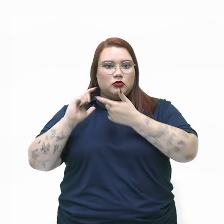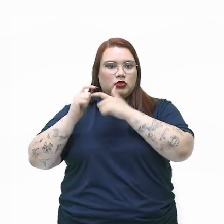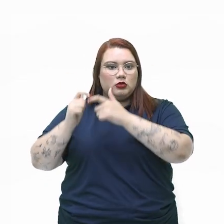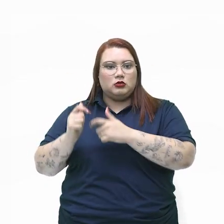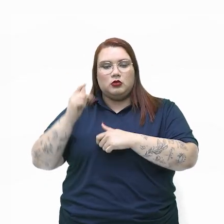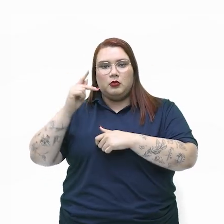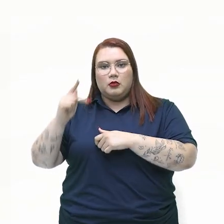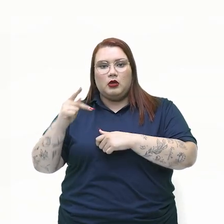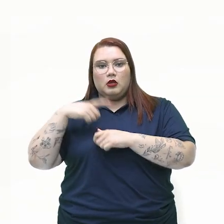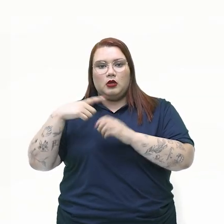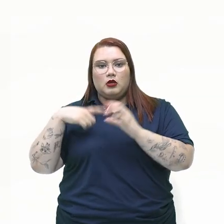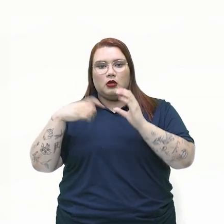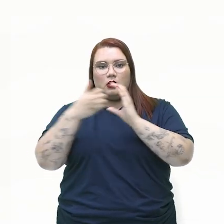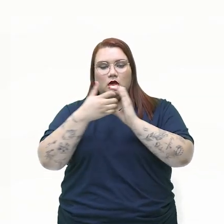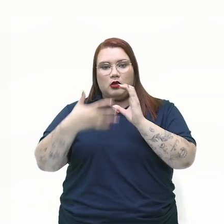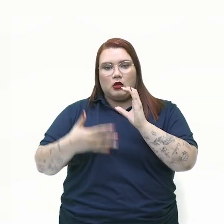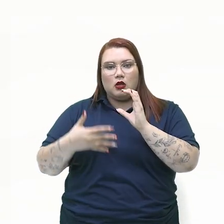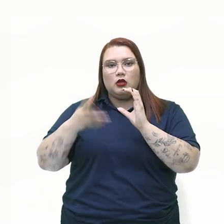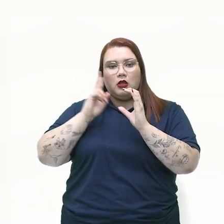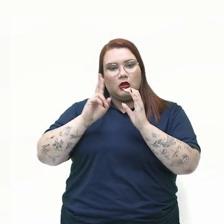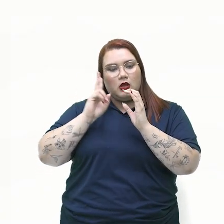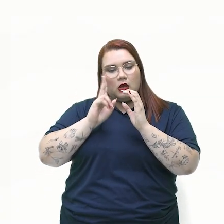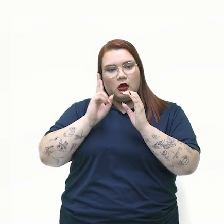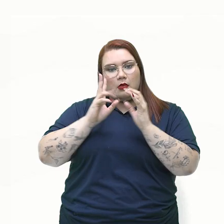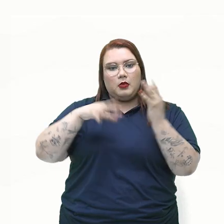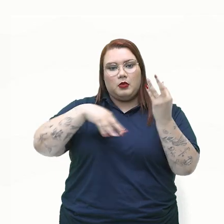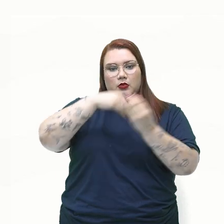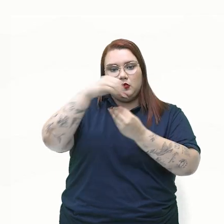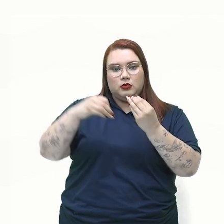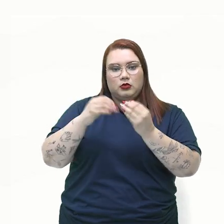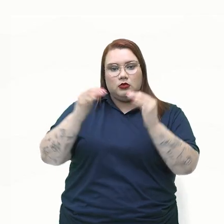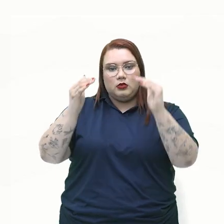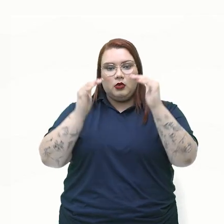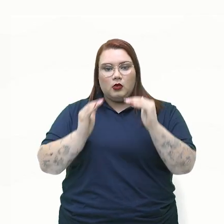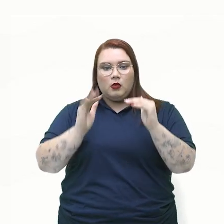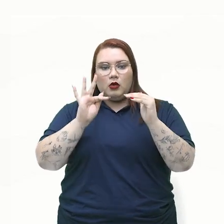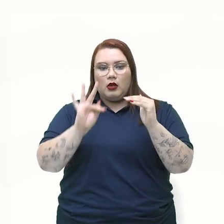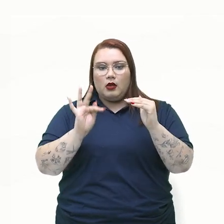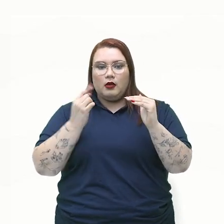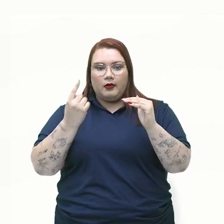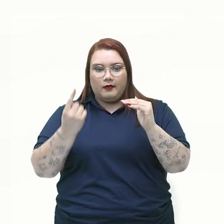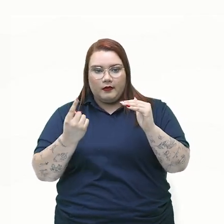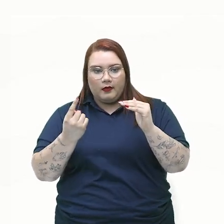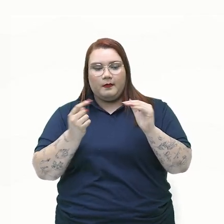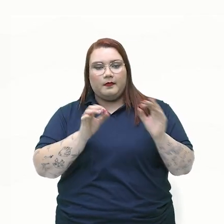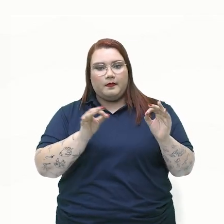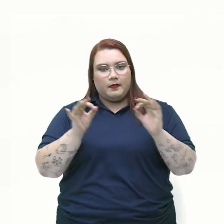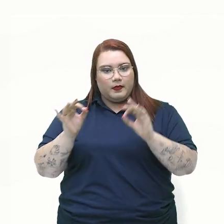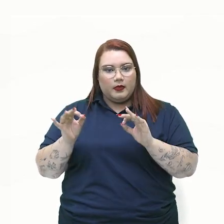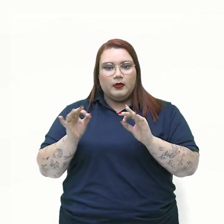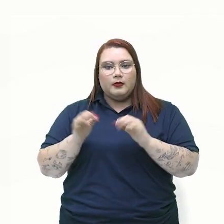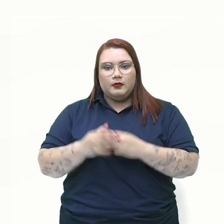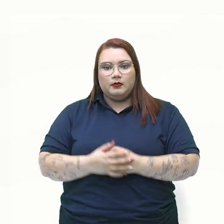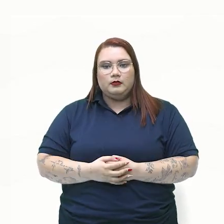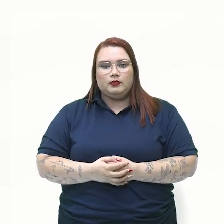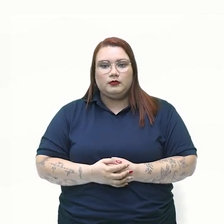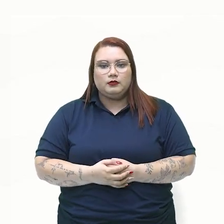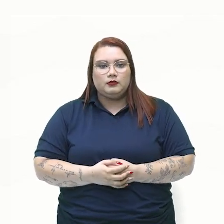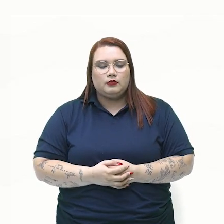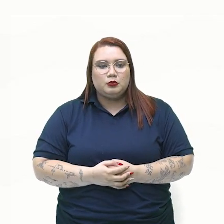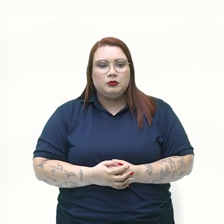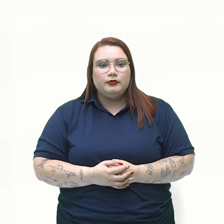parental, né, com aquelas características puras. A geração F1,